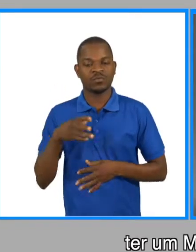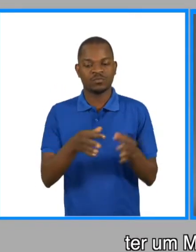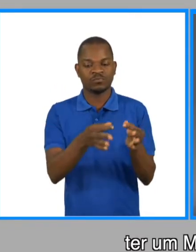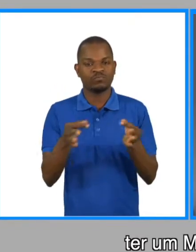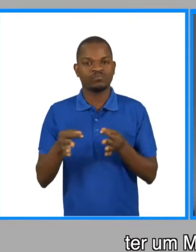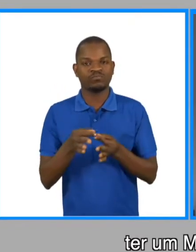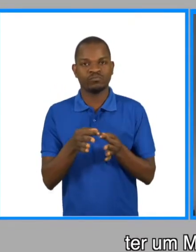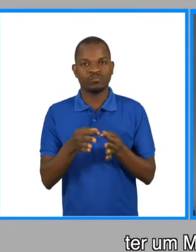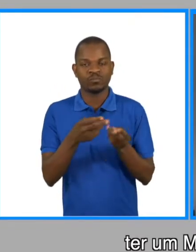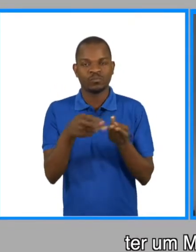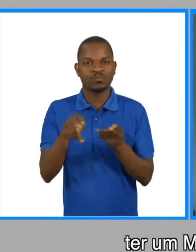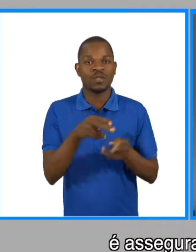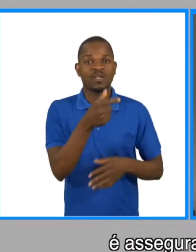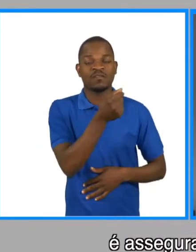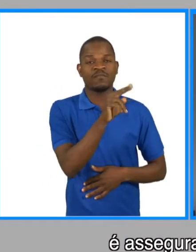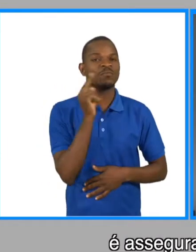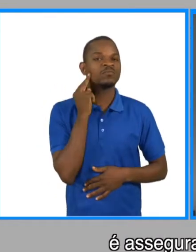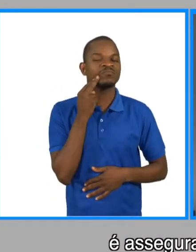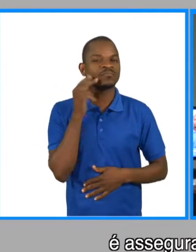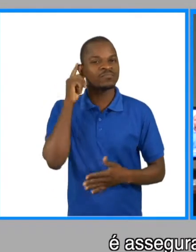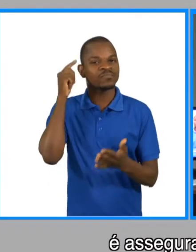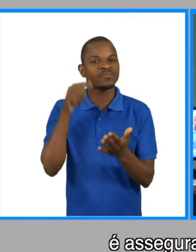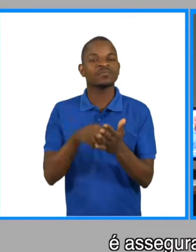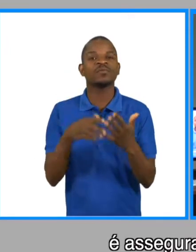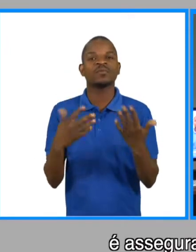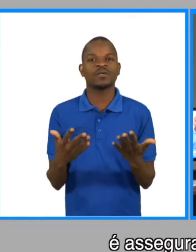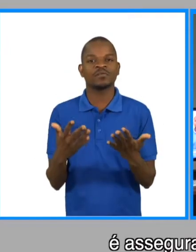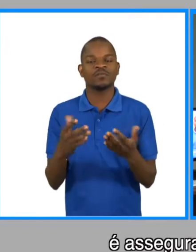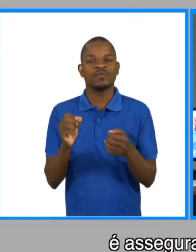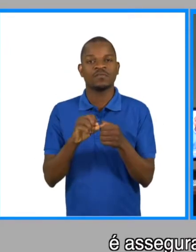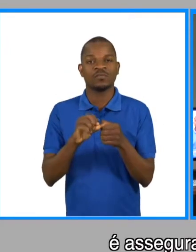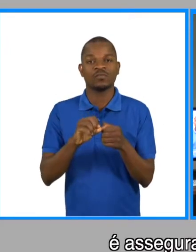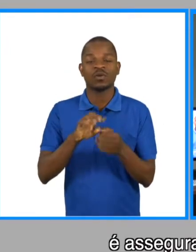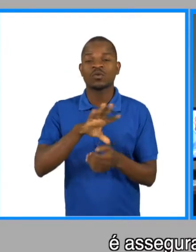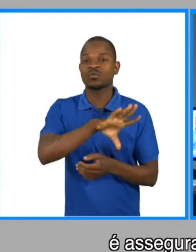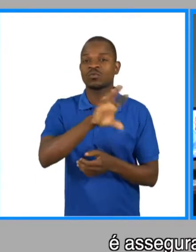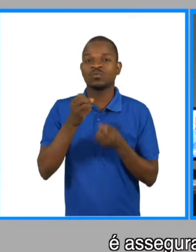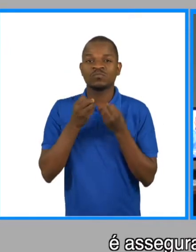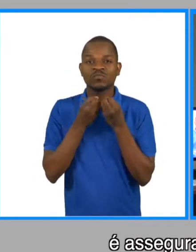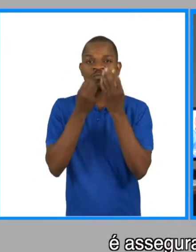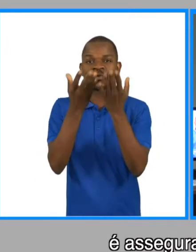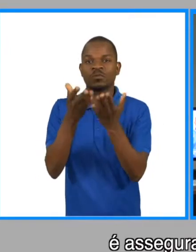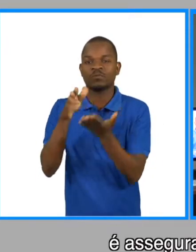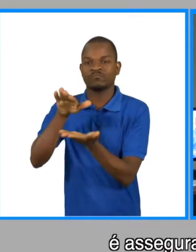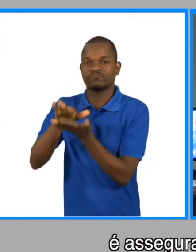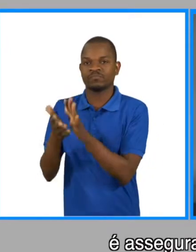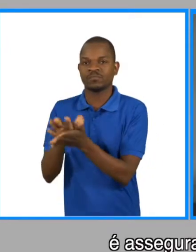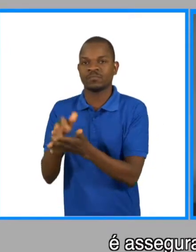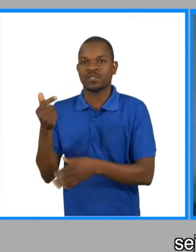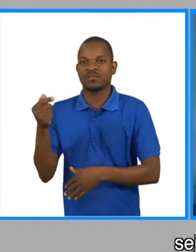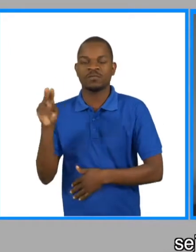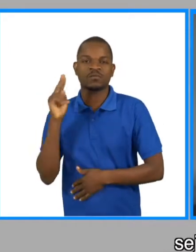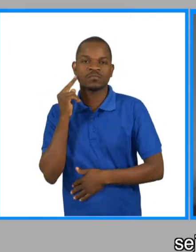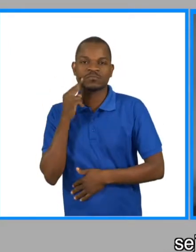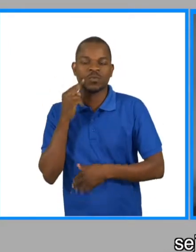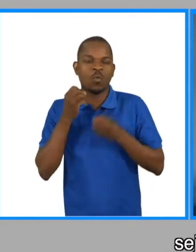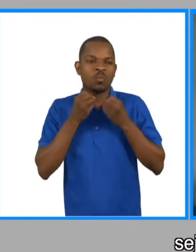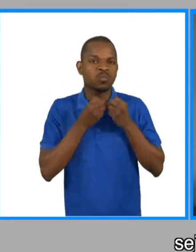de entendimento com a TV Surdo é assegurar, sobretudo, que a informação produzida por esta televisão